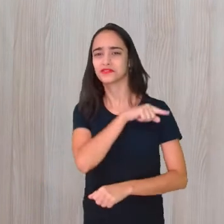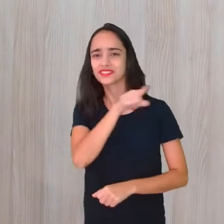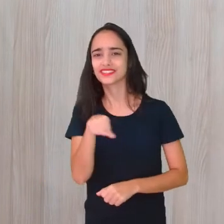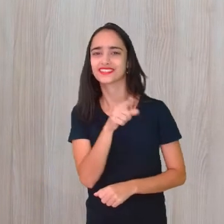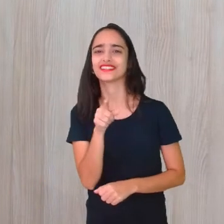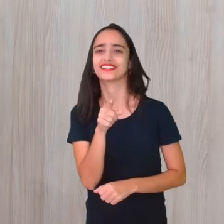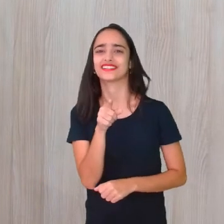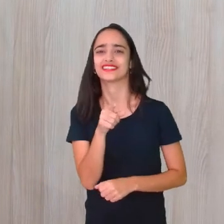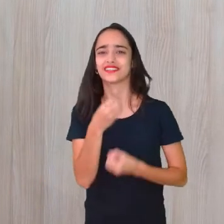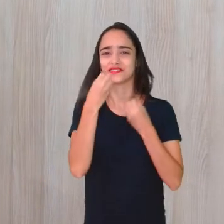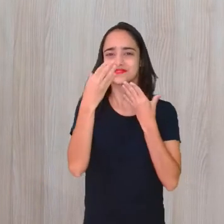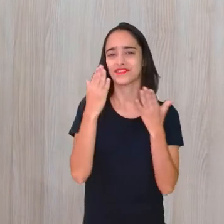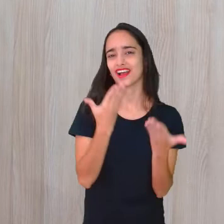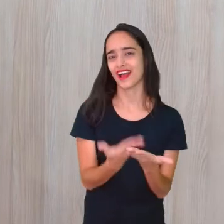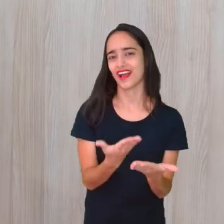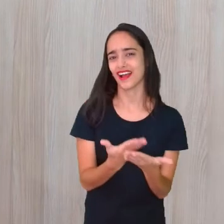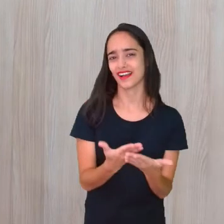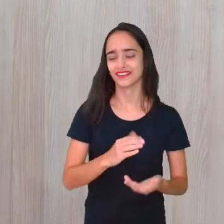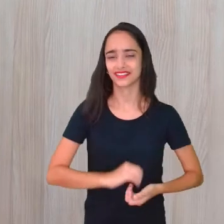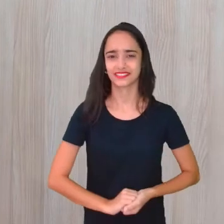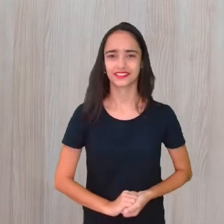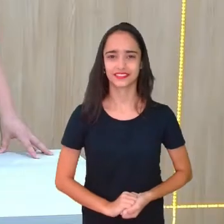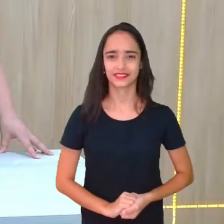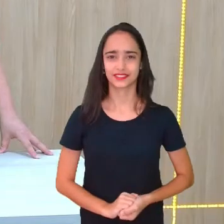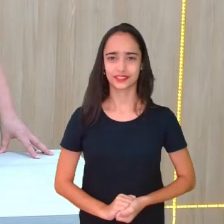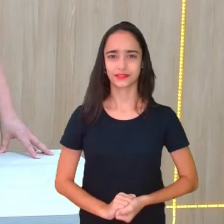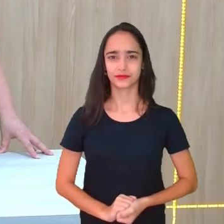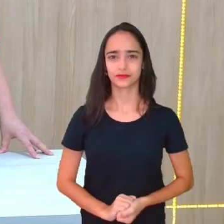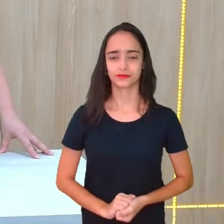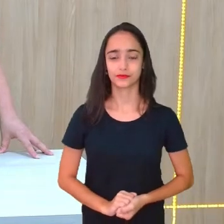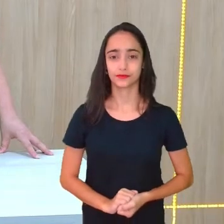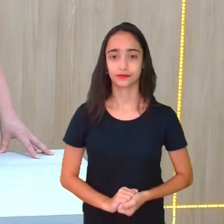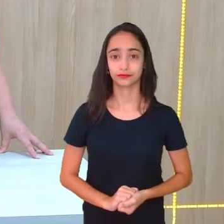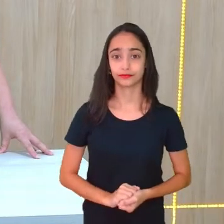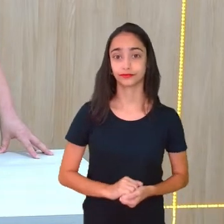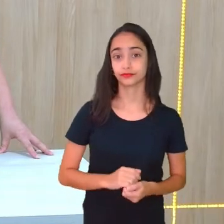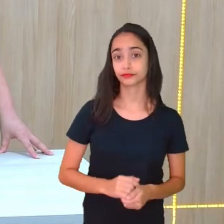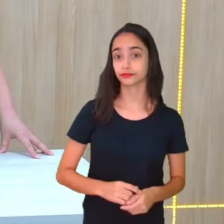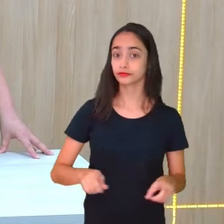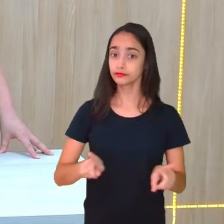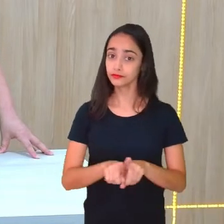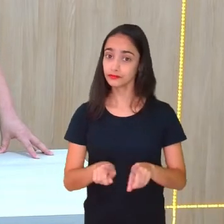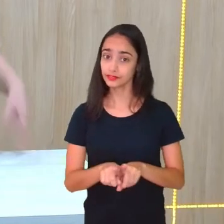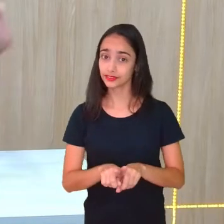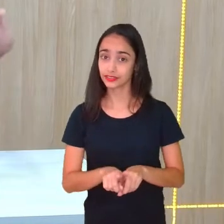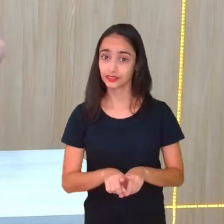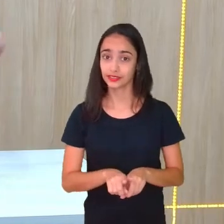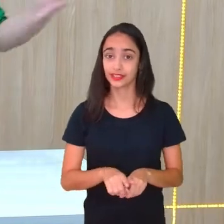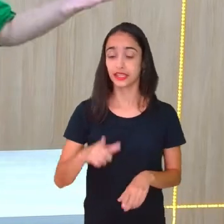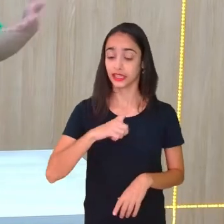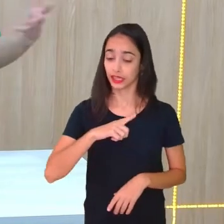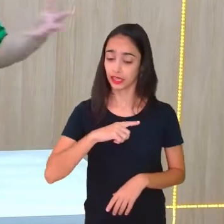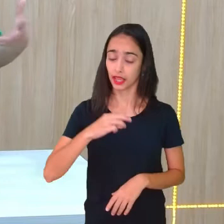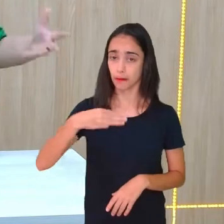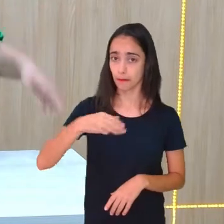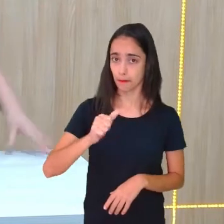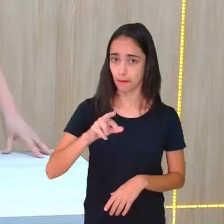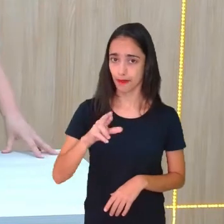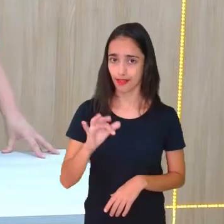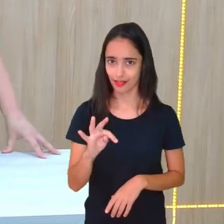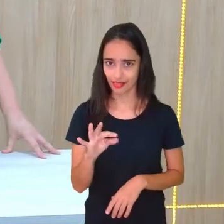isso aí, professora, boa aula. Bem, além de Marta, né, que é um privilégio estar aqui,